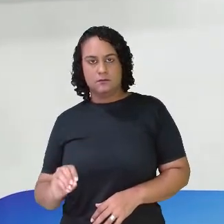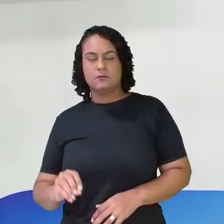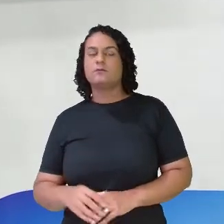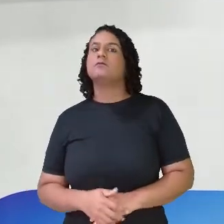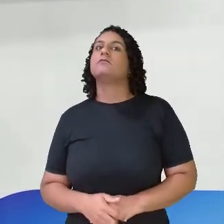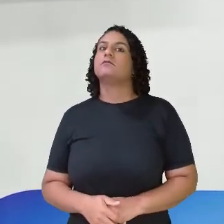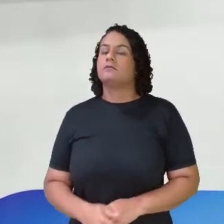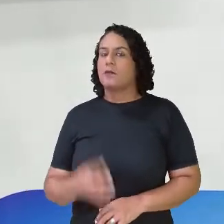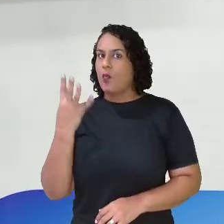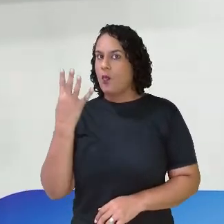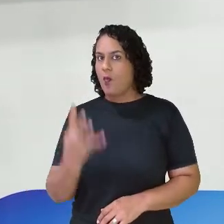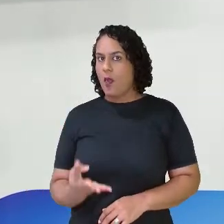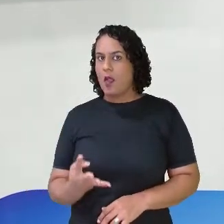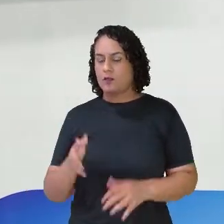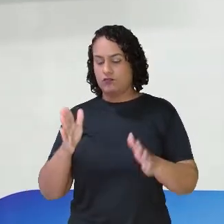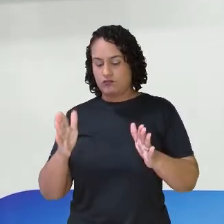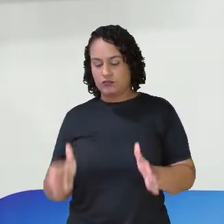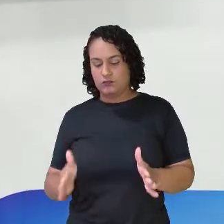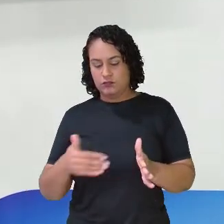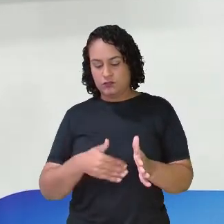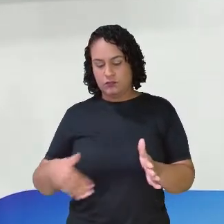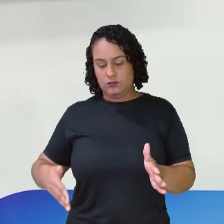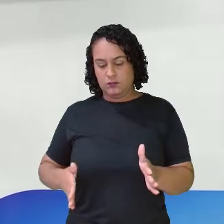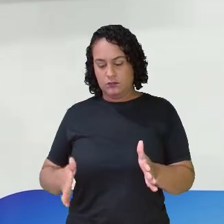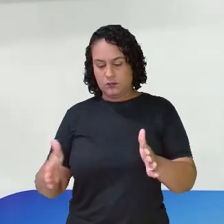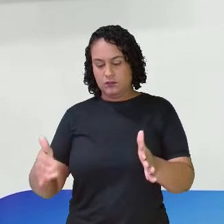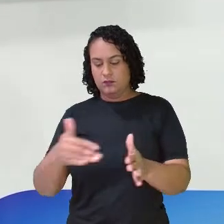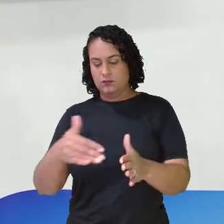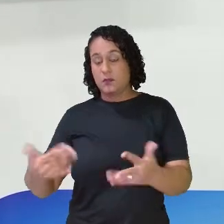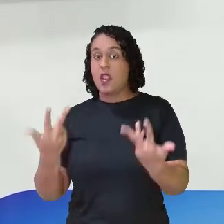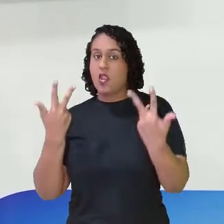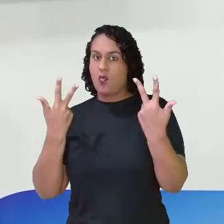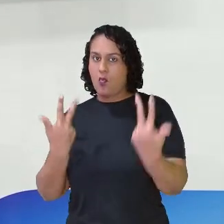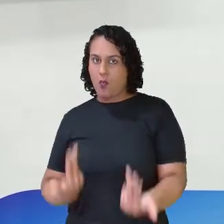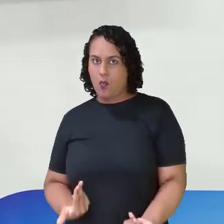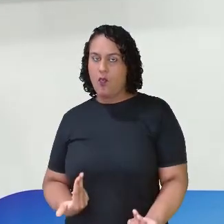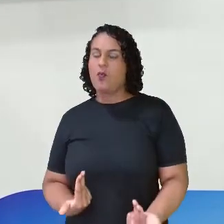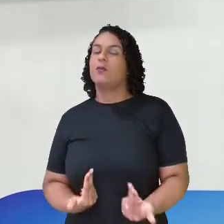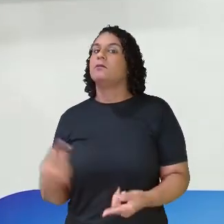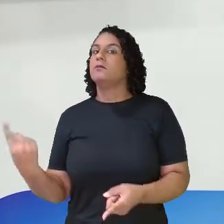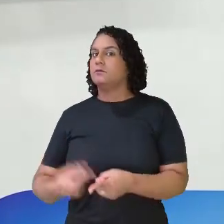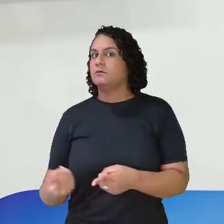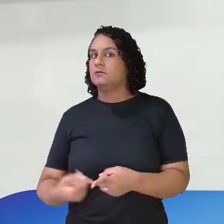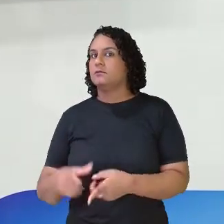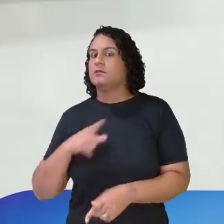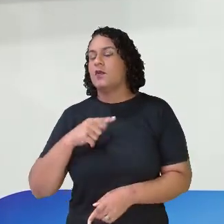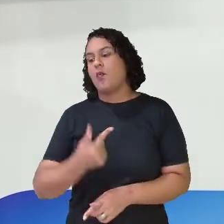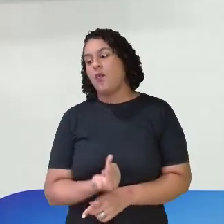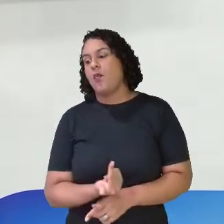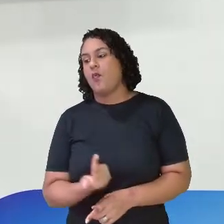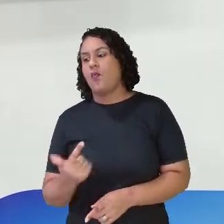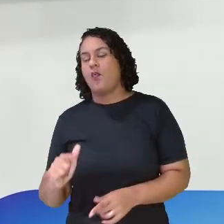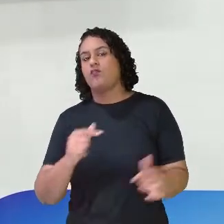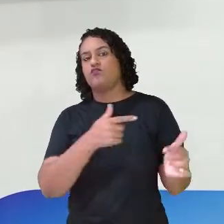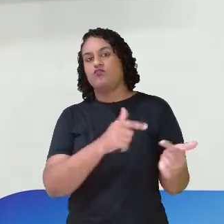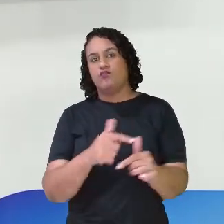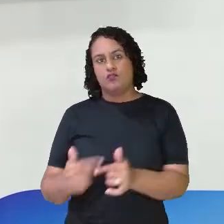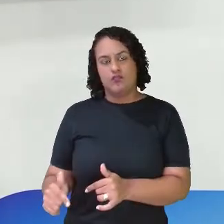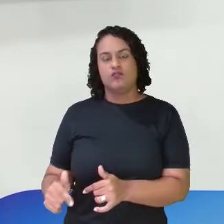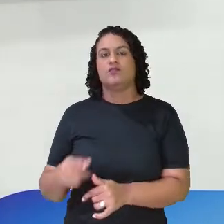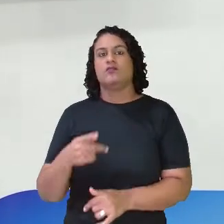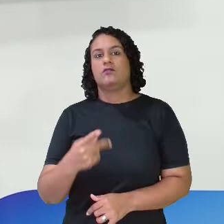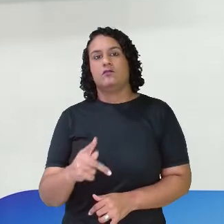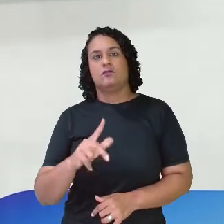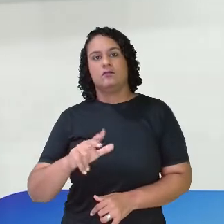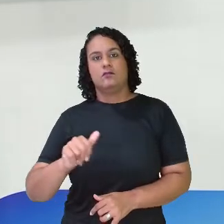4 lados iguais. Por que eu estou dizendo isso? Porque eu tenho outras figuras geométricas planas